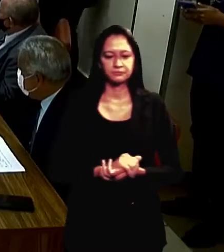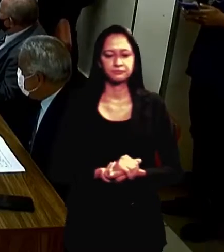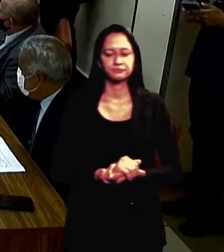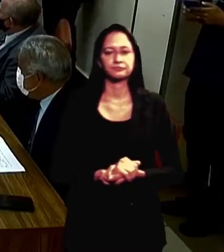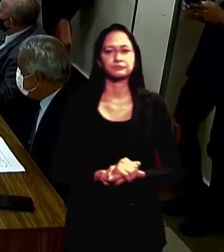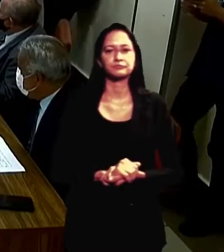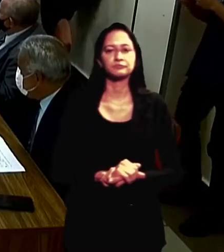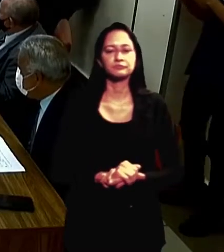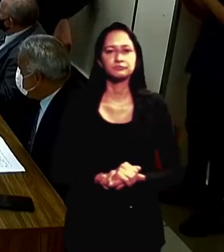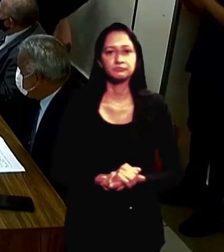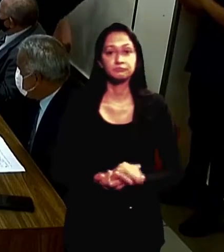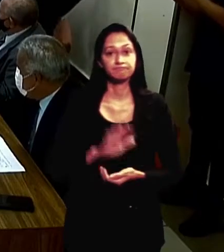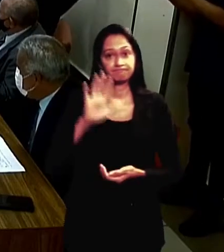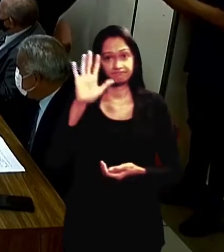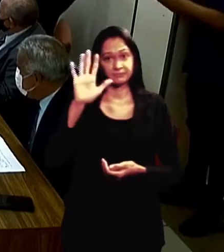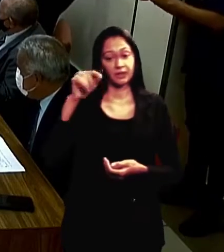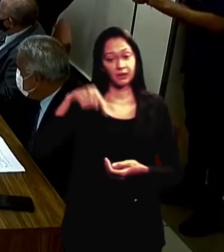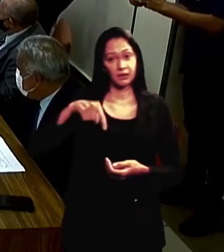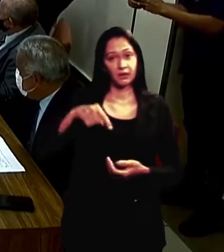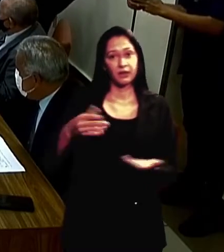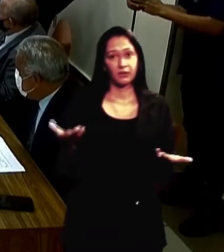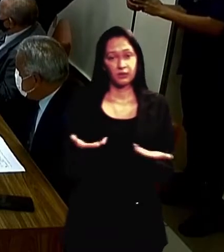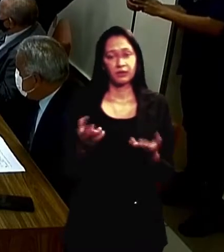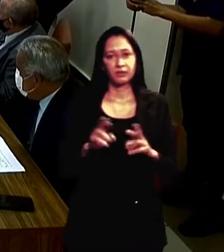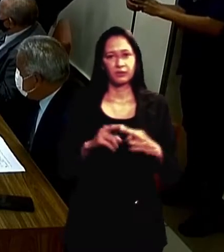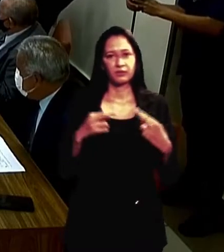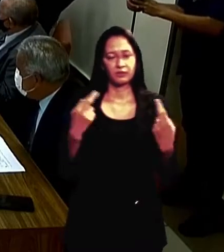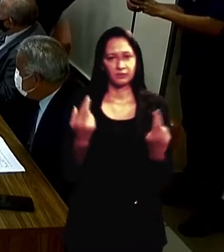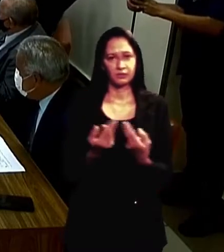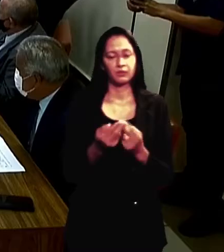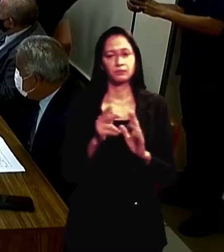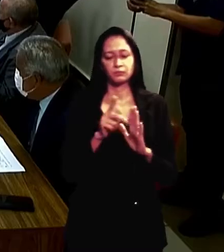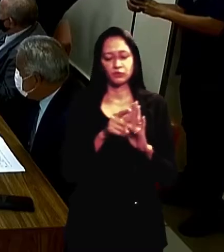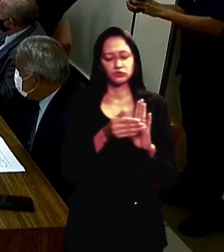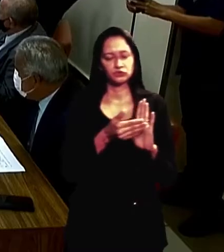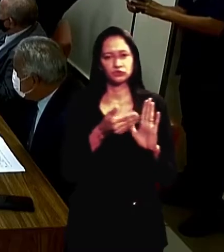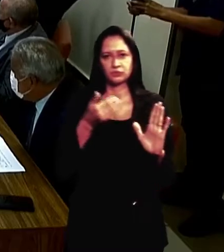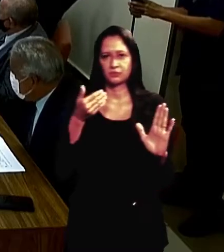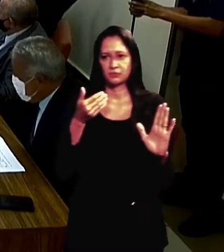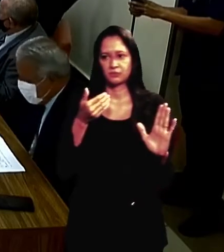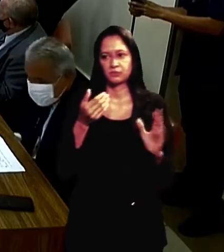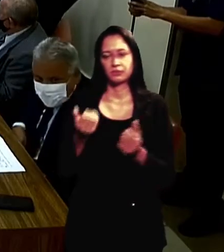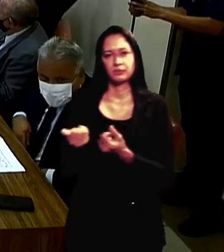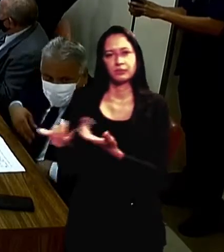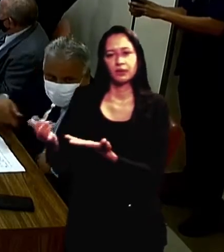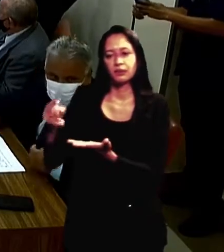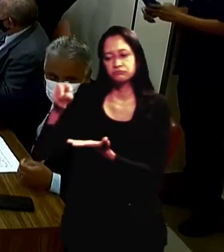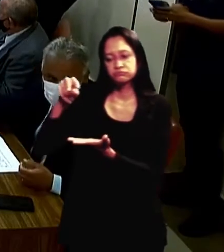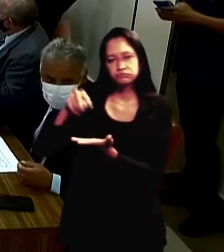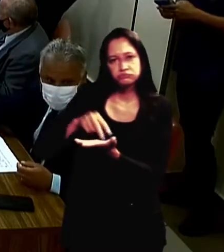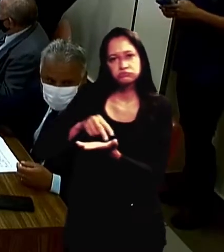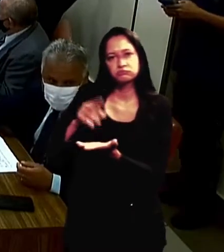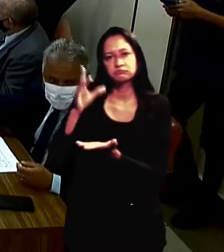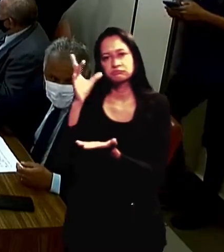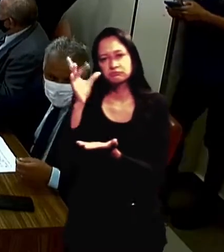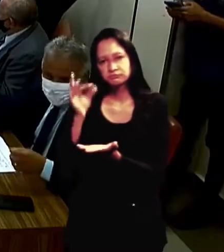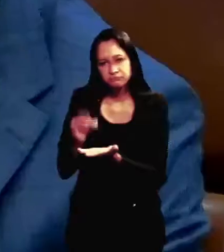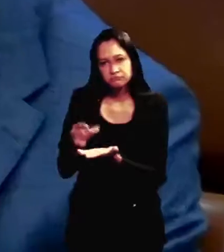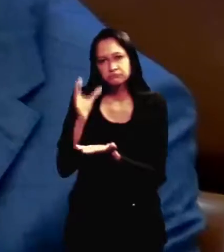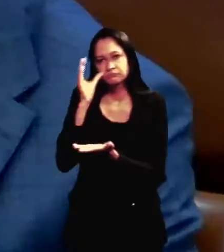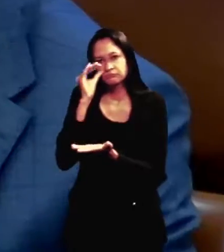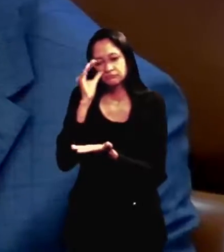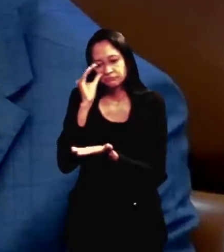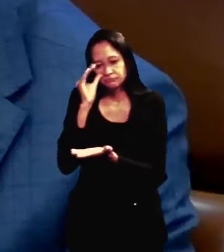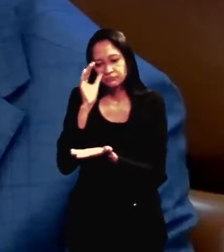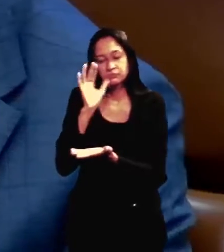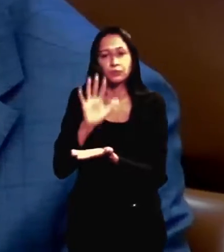Olha, na presente reunião, até porque o projeto foi retirado, o projeto houve pedido de vistas, o projeto foi aprovado, pedido de